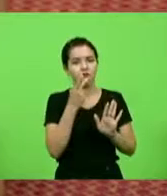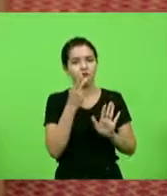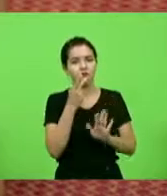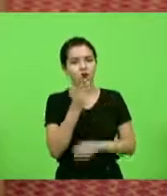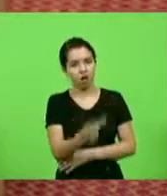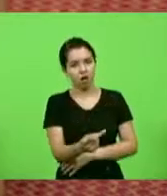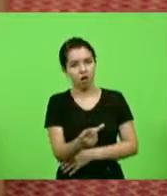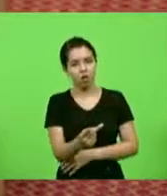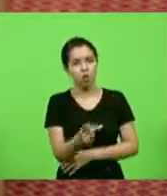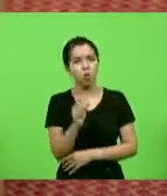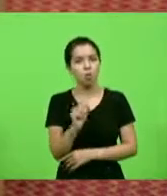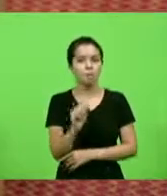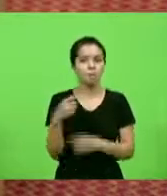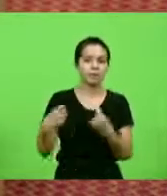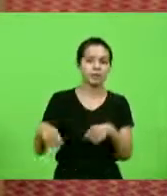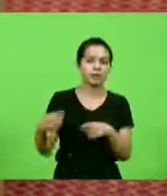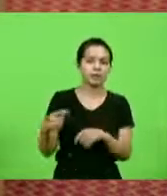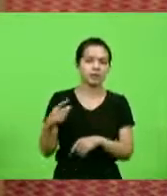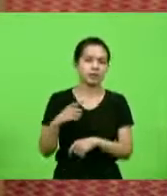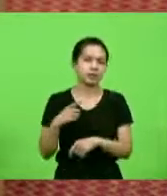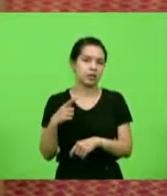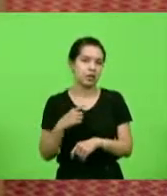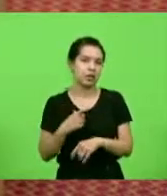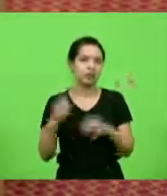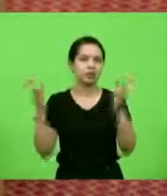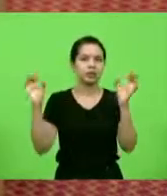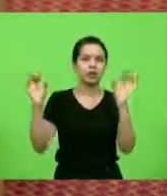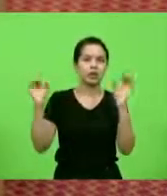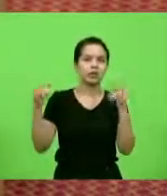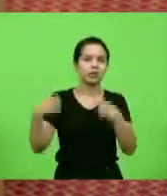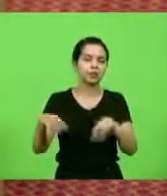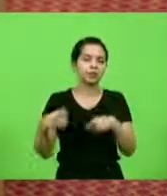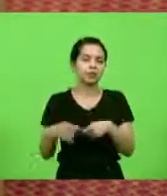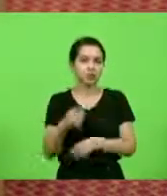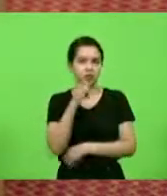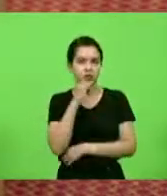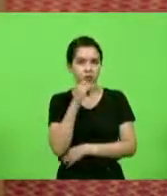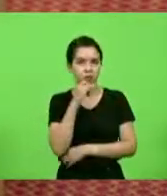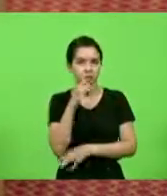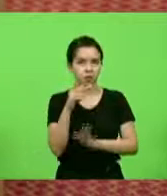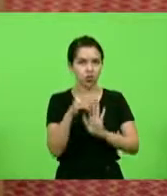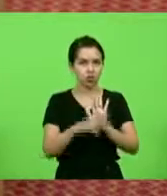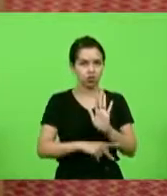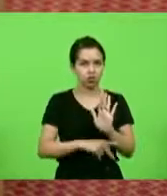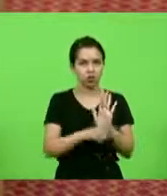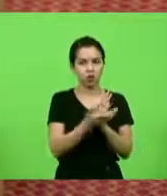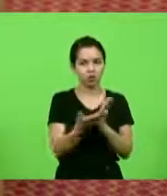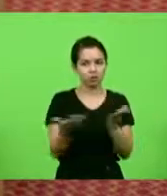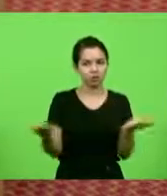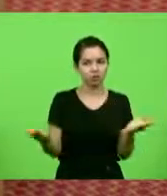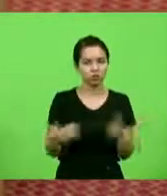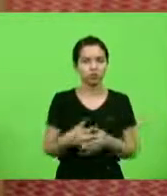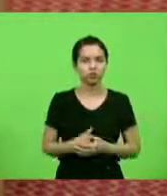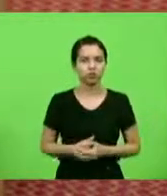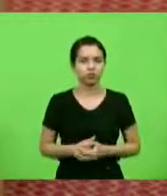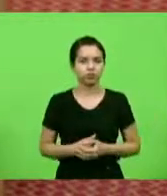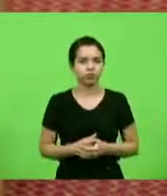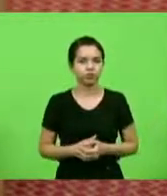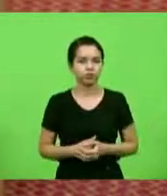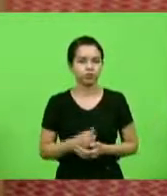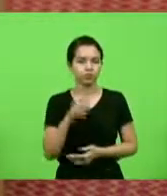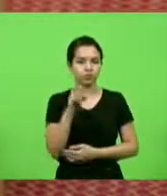o que, que tem que ter, qual a especialidade, por exemplo, com projetos aí, numa